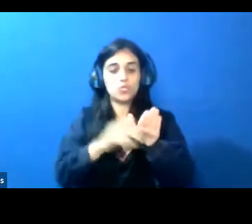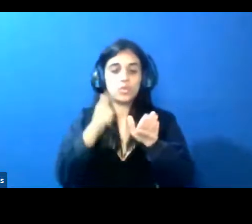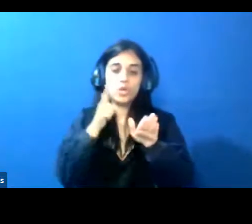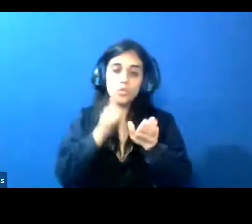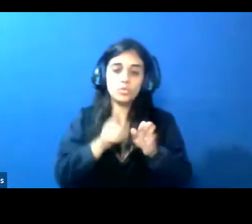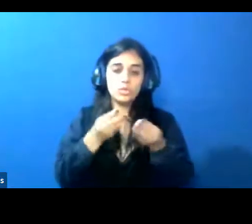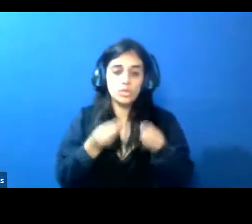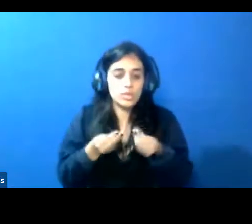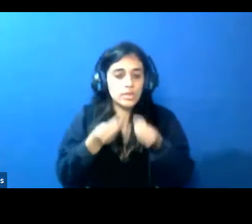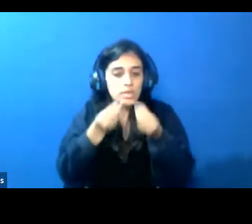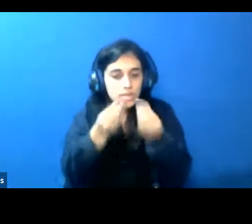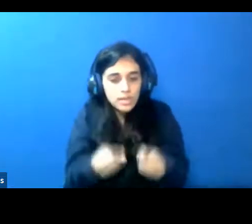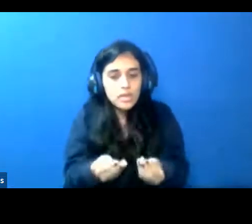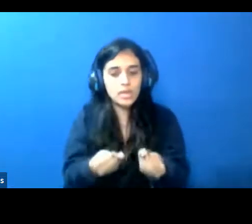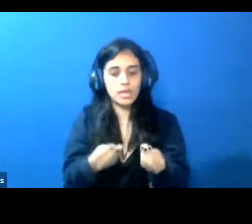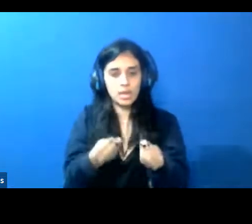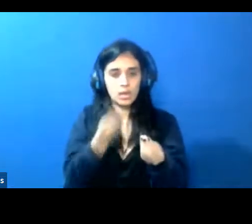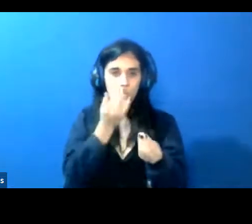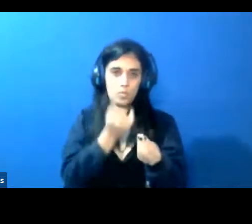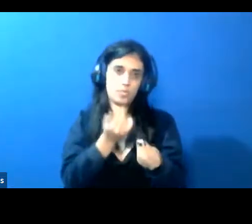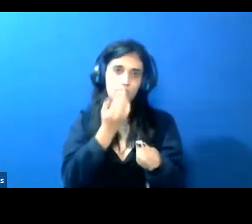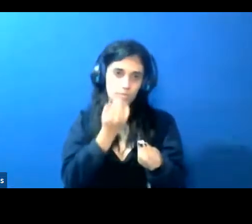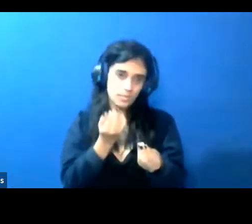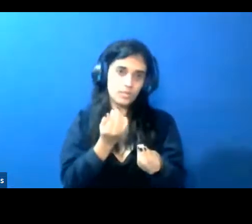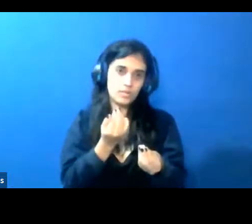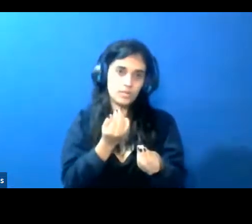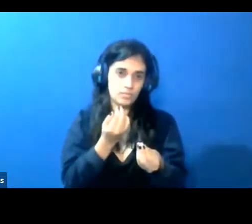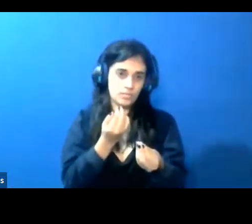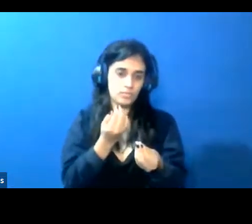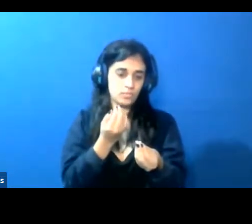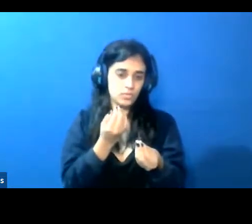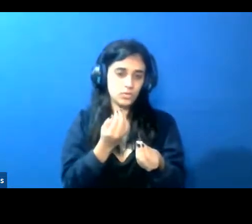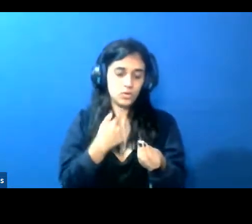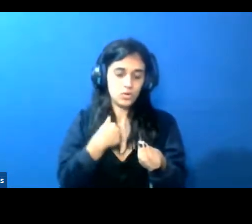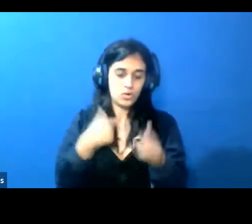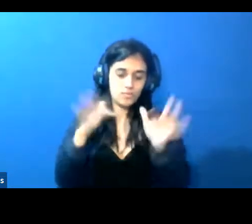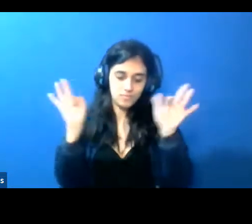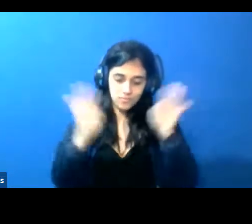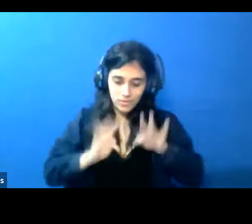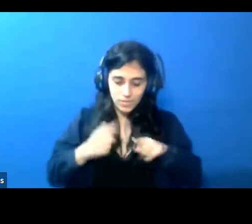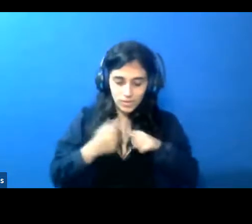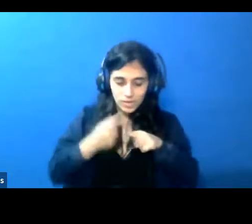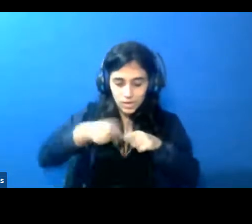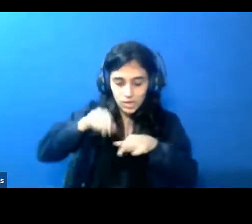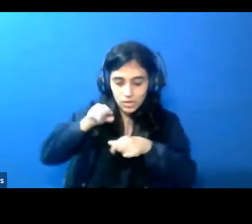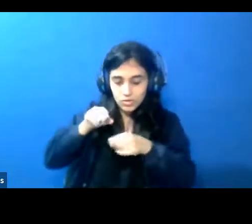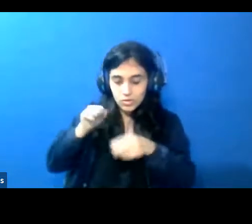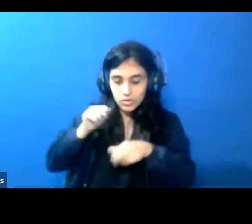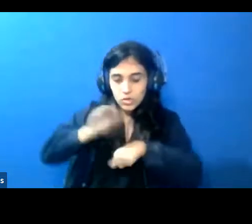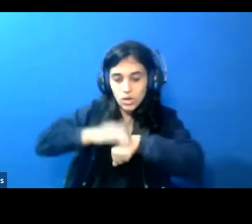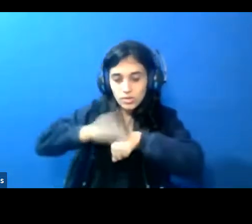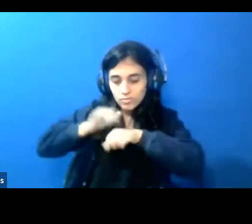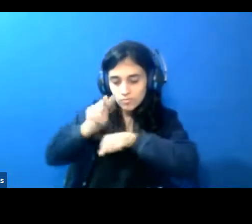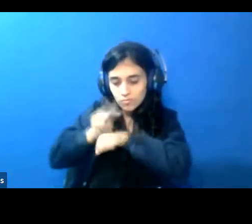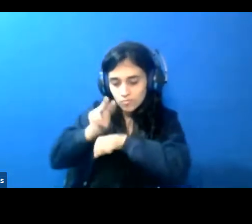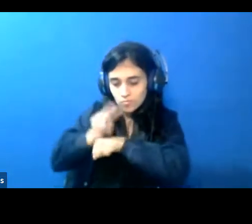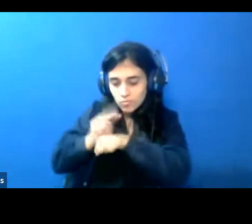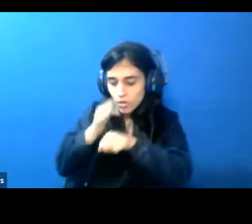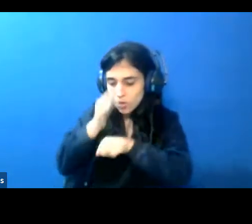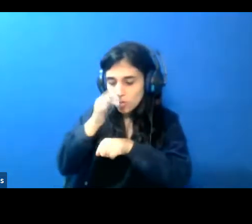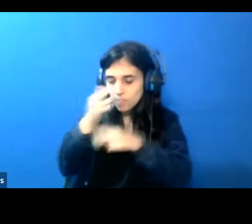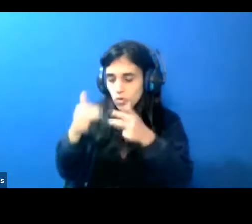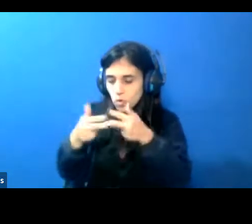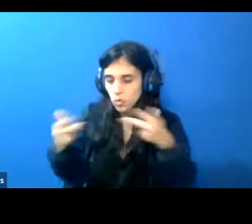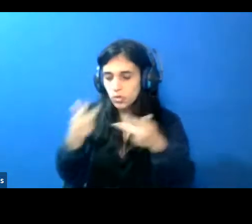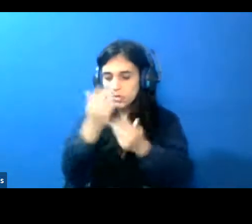eles. Nós nos sentimos gratos porque produzimos e levamos para alguém que estava necessitando naquele momento. Então,